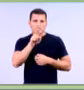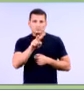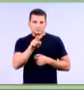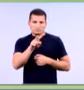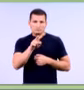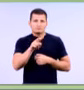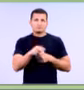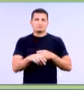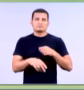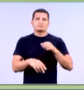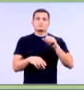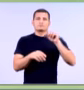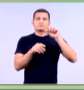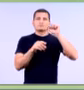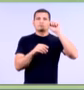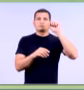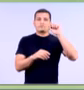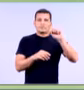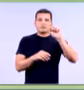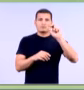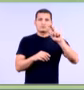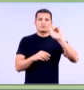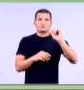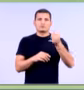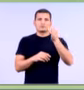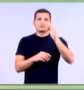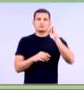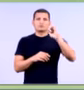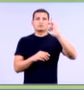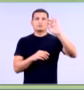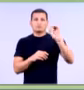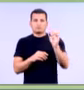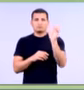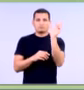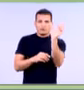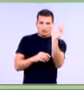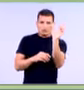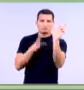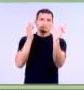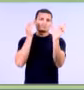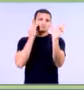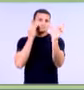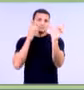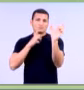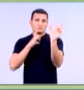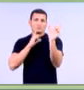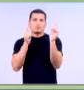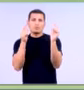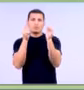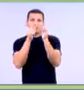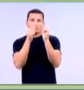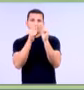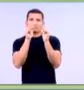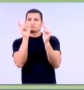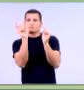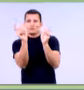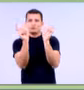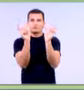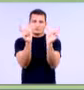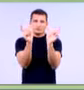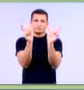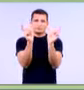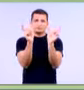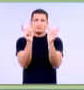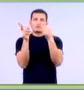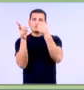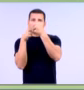o sujeito, observar se o verbo está concordando, combinando com o seu sujeito. Para isso, a